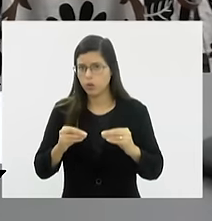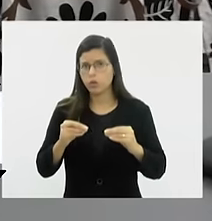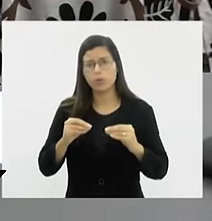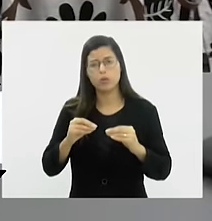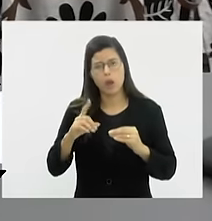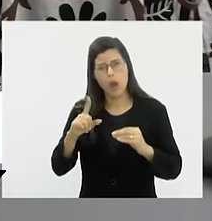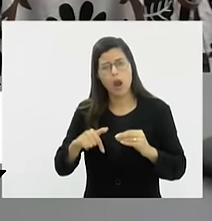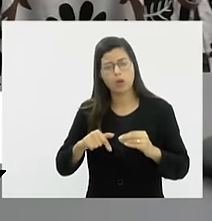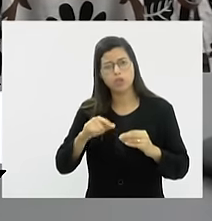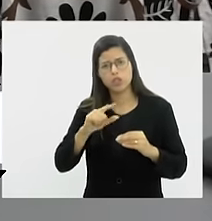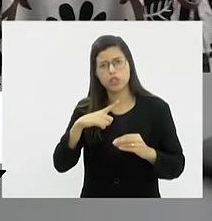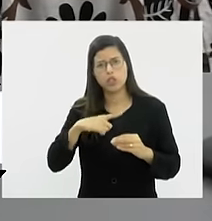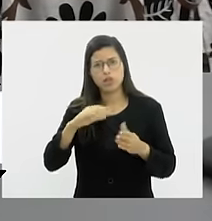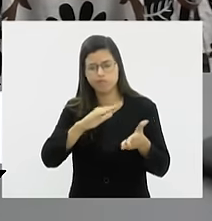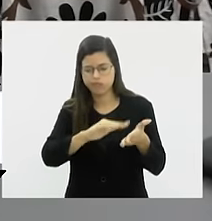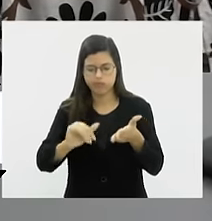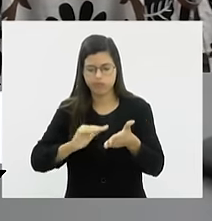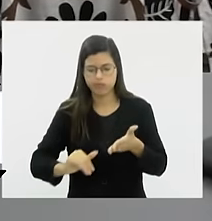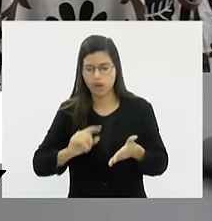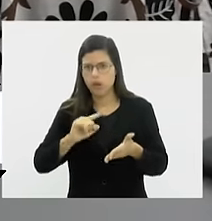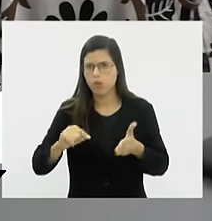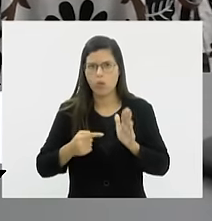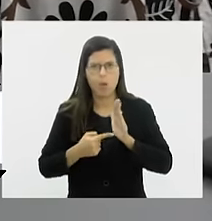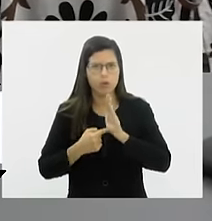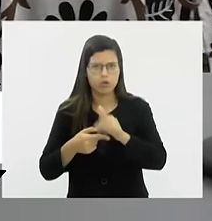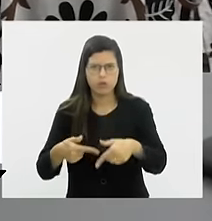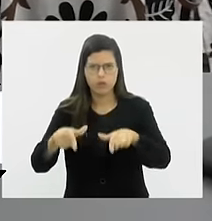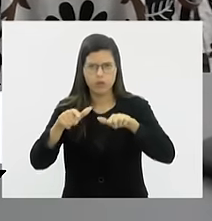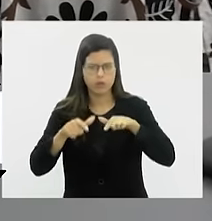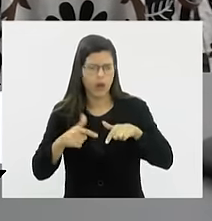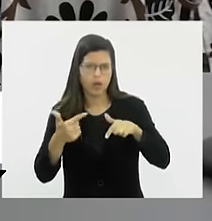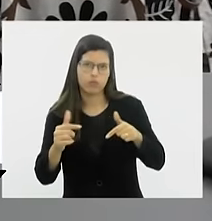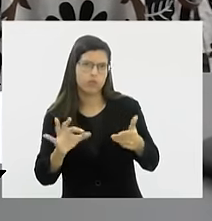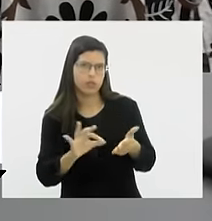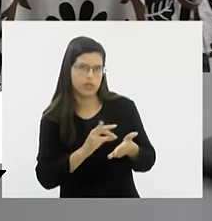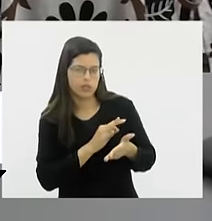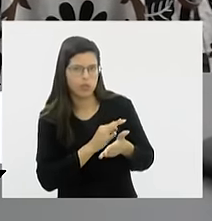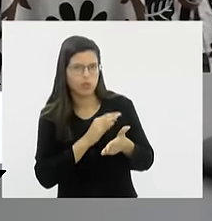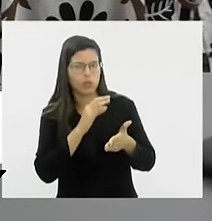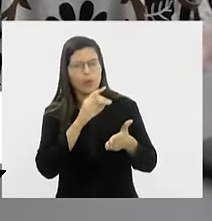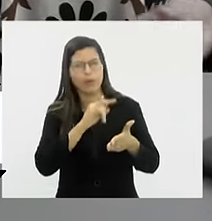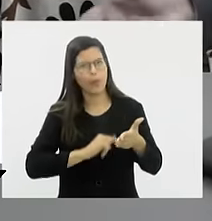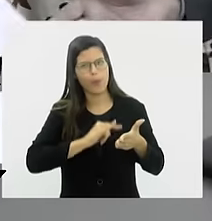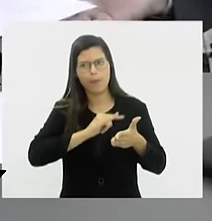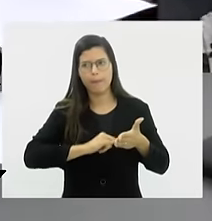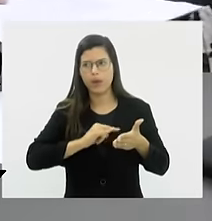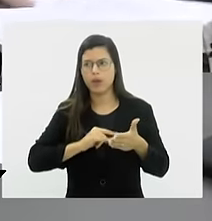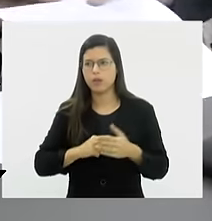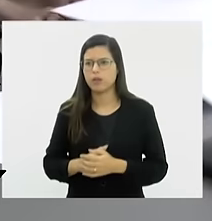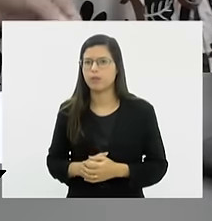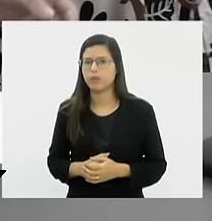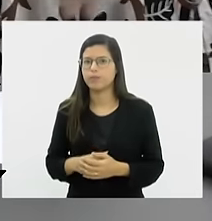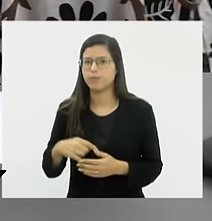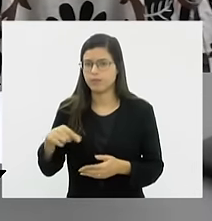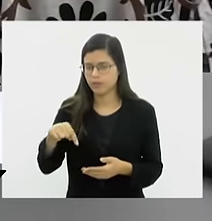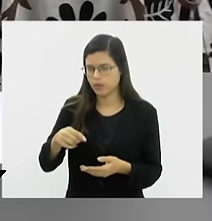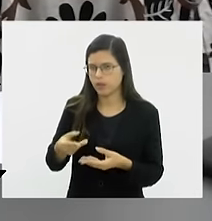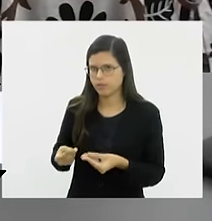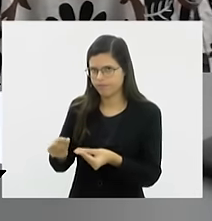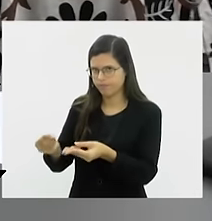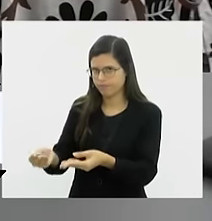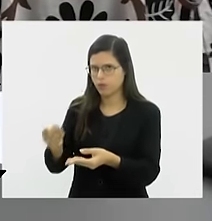eliminação. Não apresentou atestado, não tinha assinatura na declaração. Está aqui também, deputado,